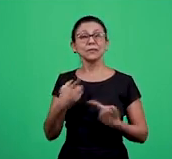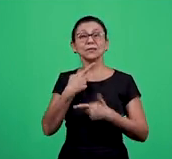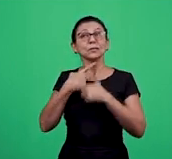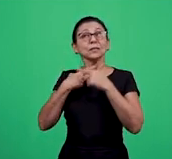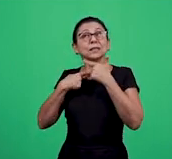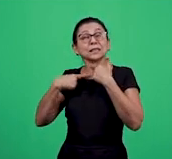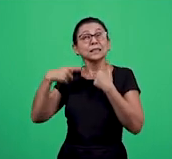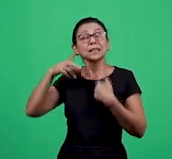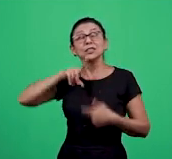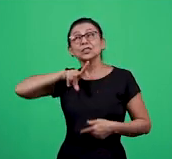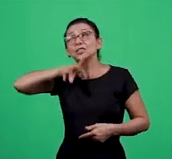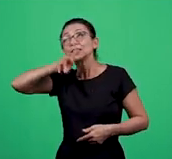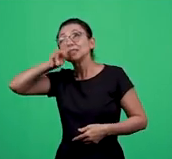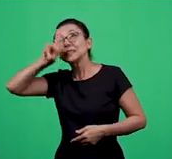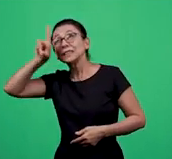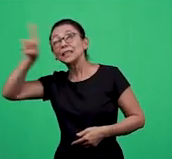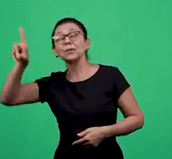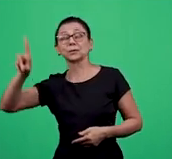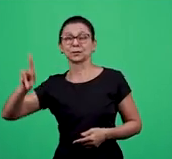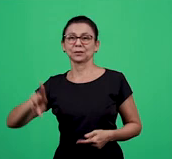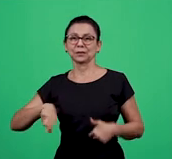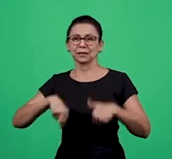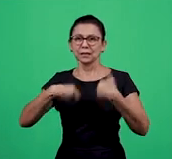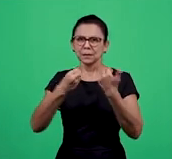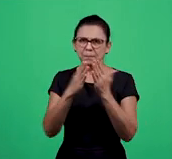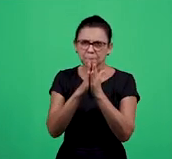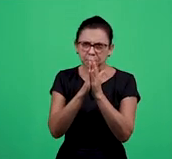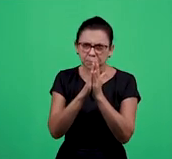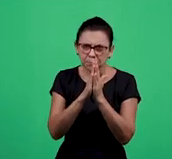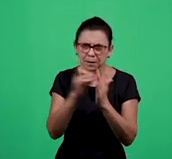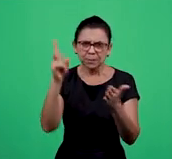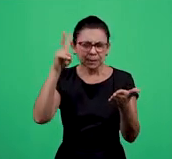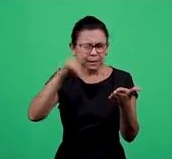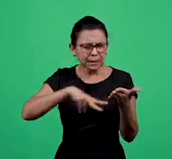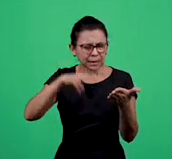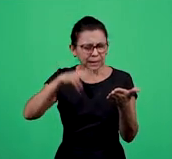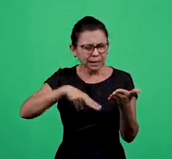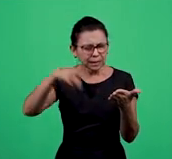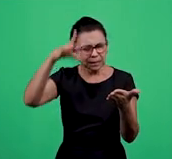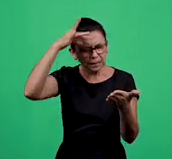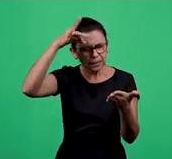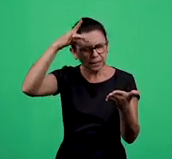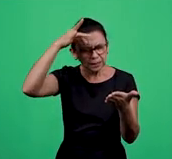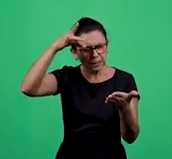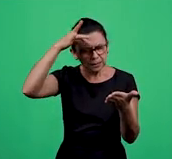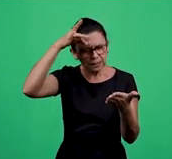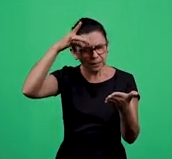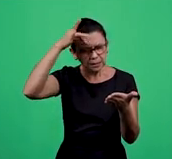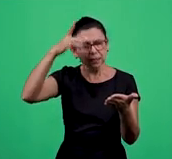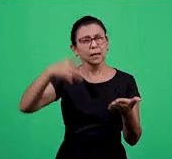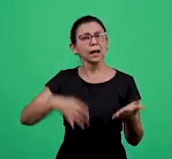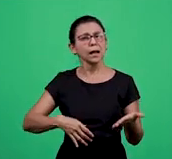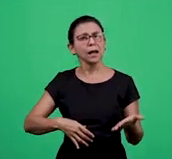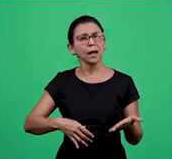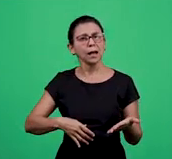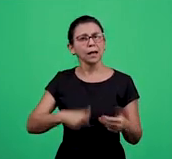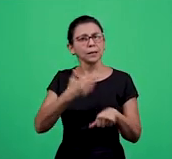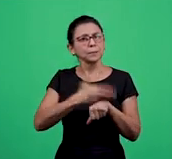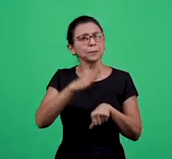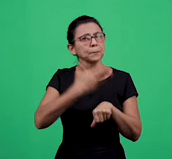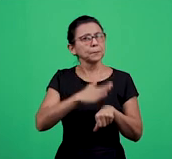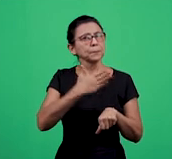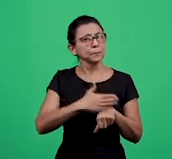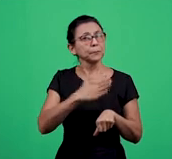pegar essa riqueza e venhamos a usar todo este tesouro que o Senhor tem nos dado. Sabe por